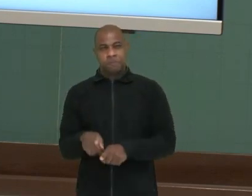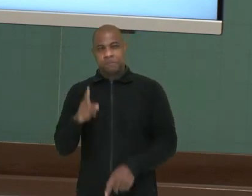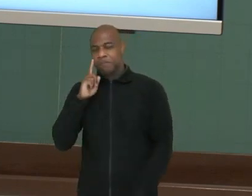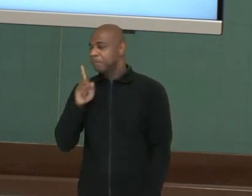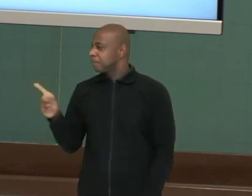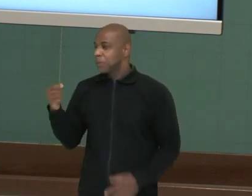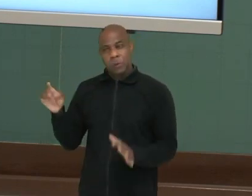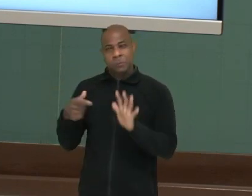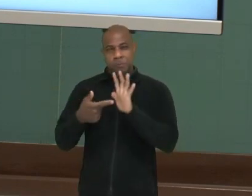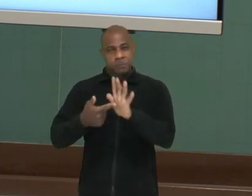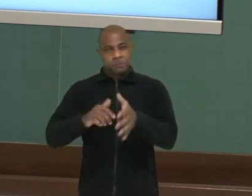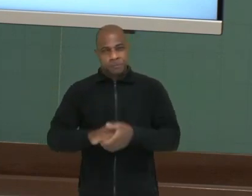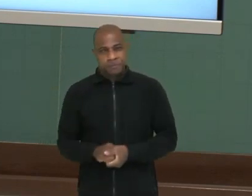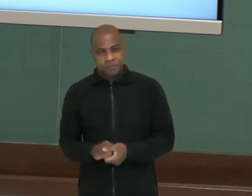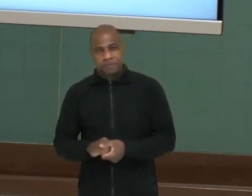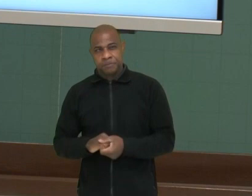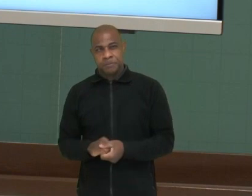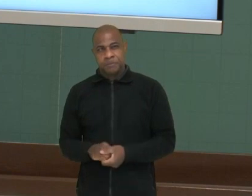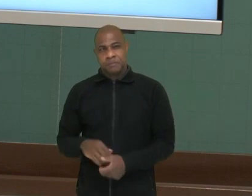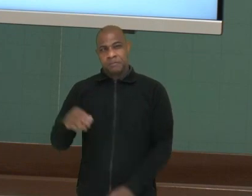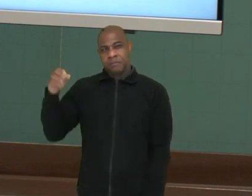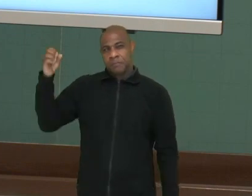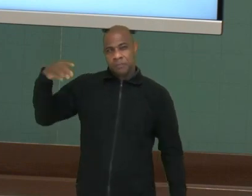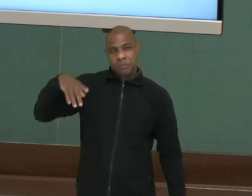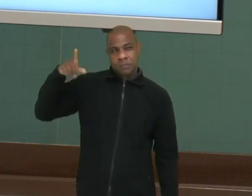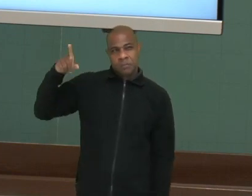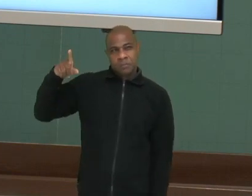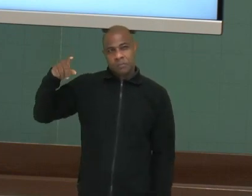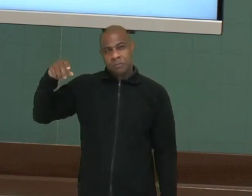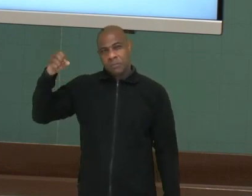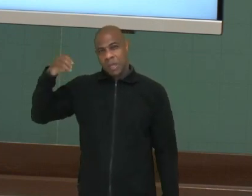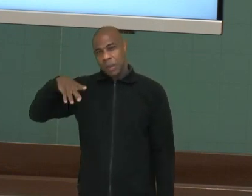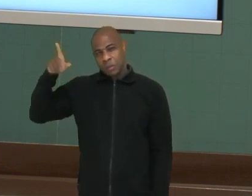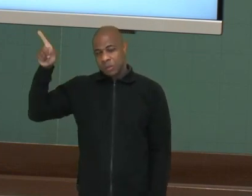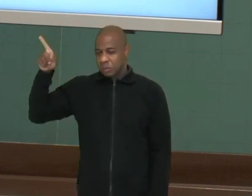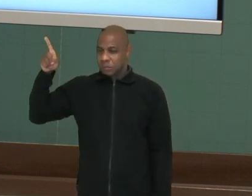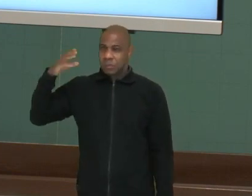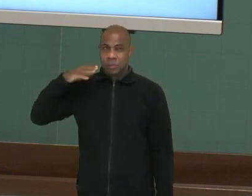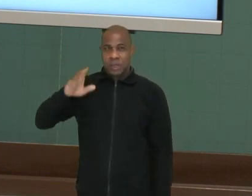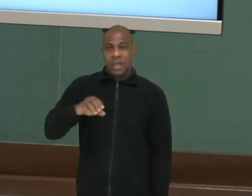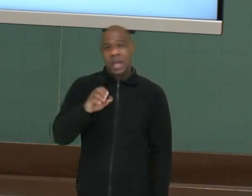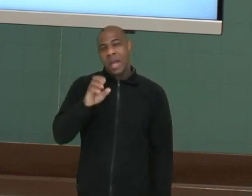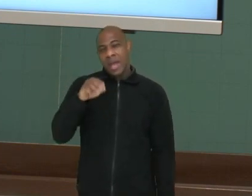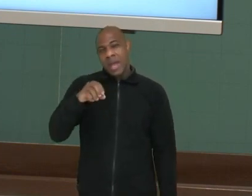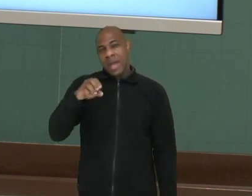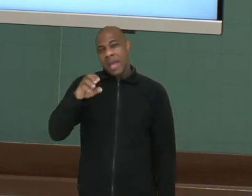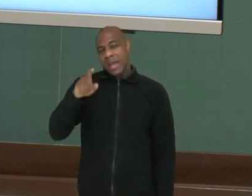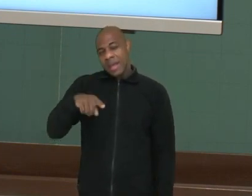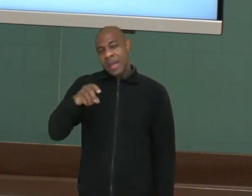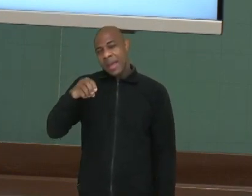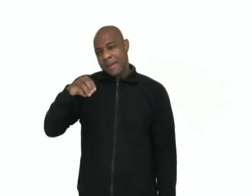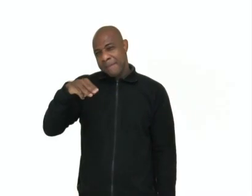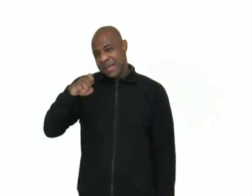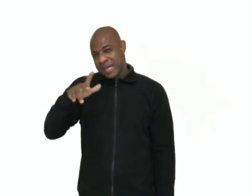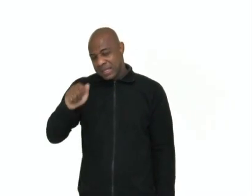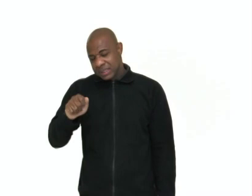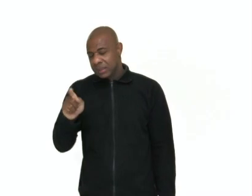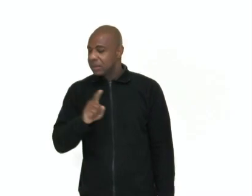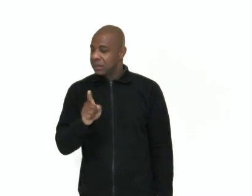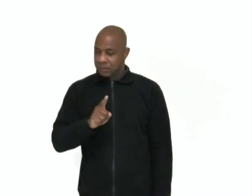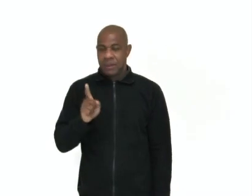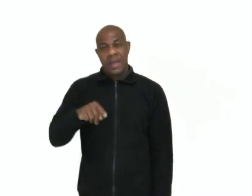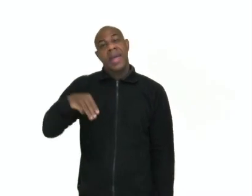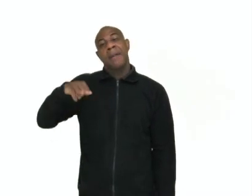direção. A luz azul, ela é uma onda mecânica? Não, ela é uma onda eletromagnética.